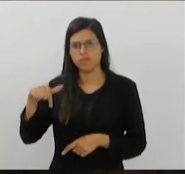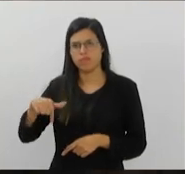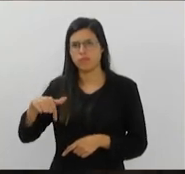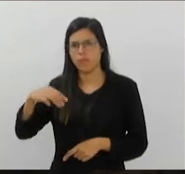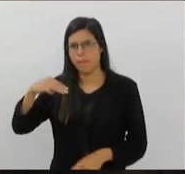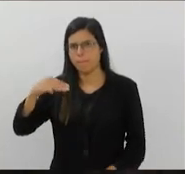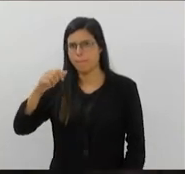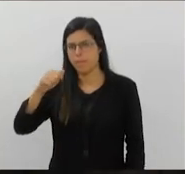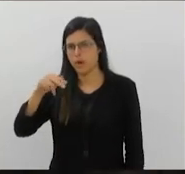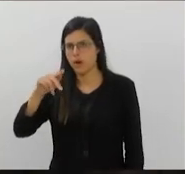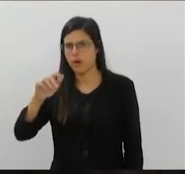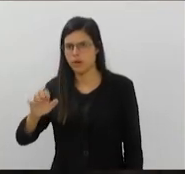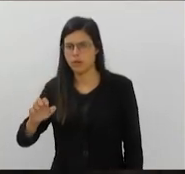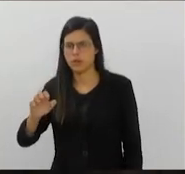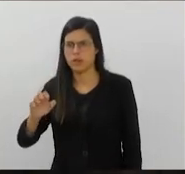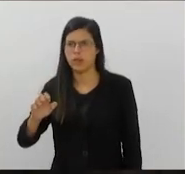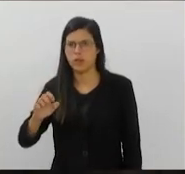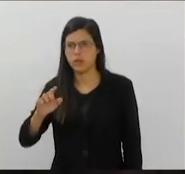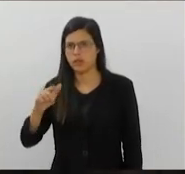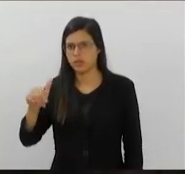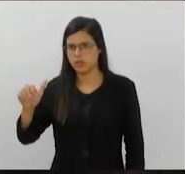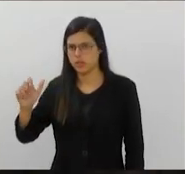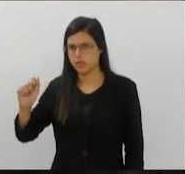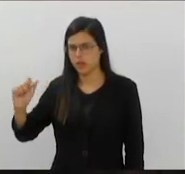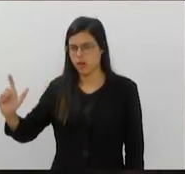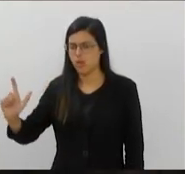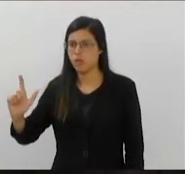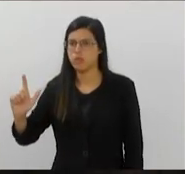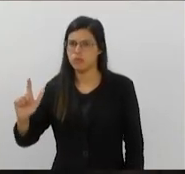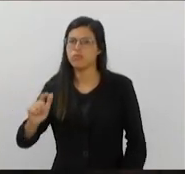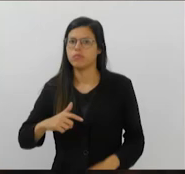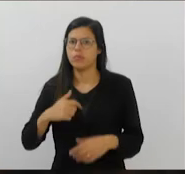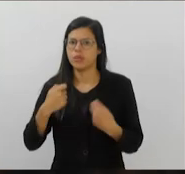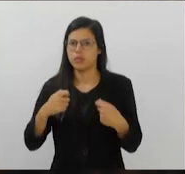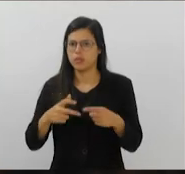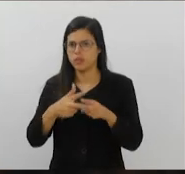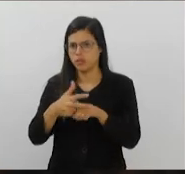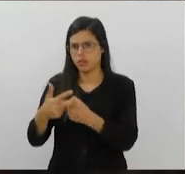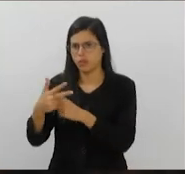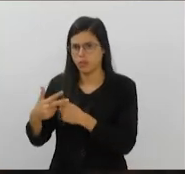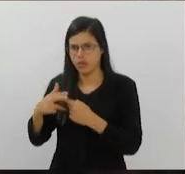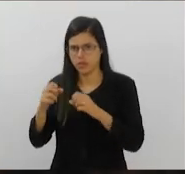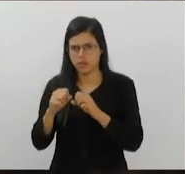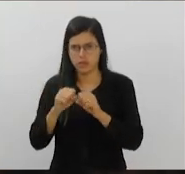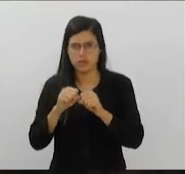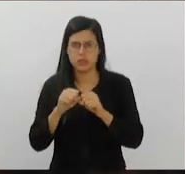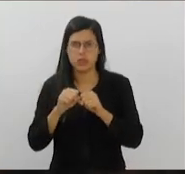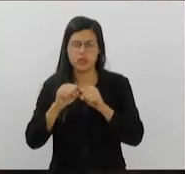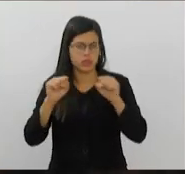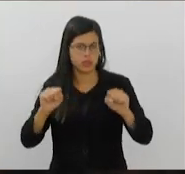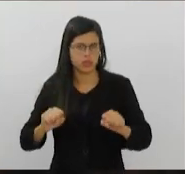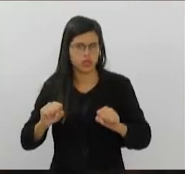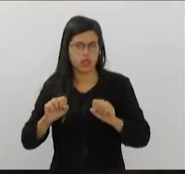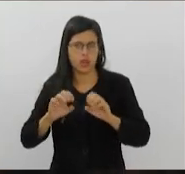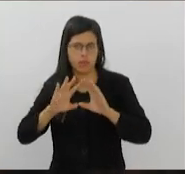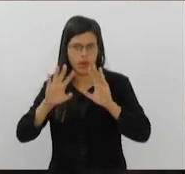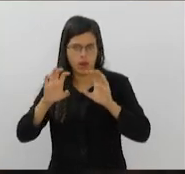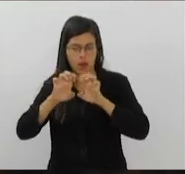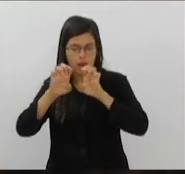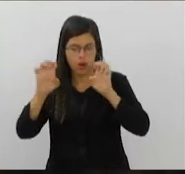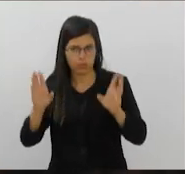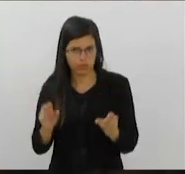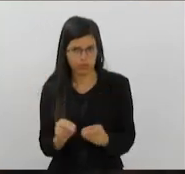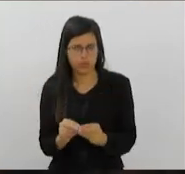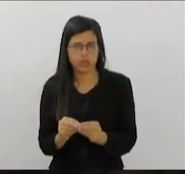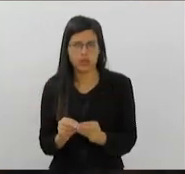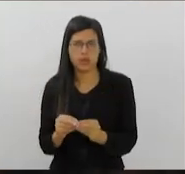Guanabara. Então, a recuperação e a proteção desse ecossistema é fundamental para garantir também o modo de vida das populações tradicionais,